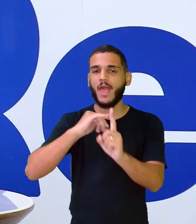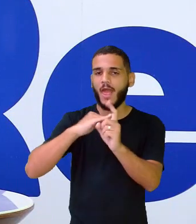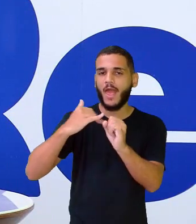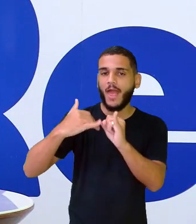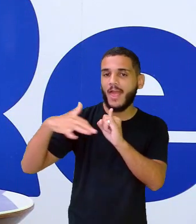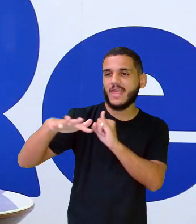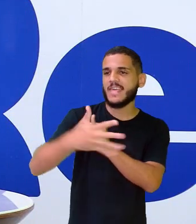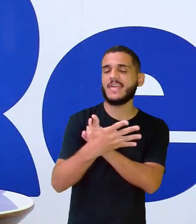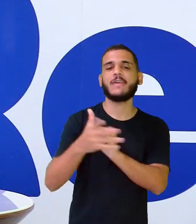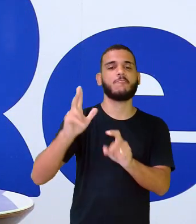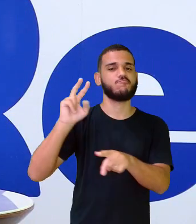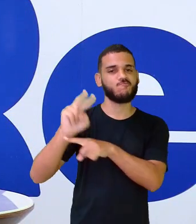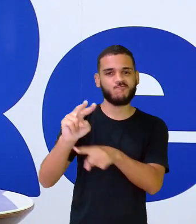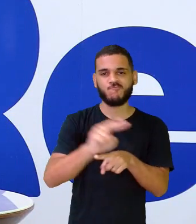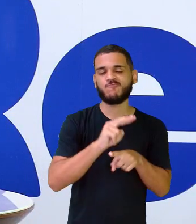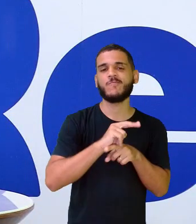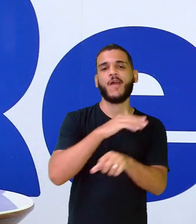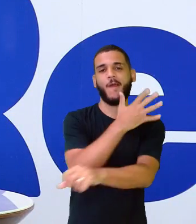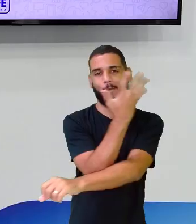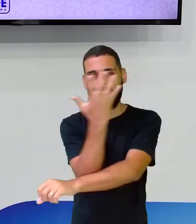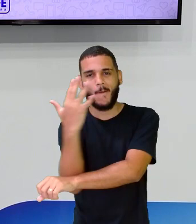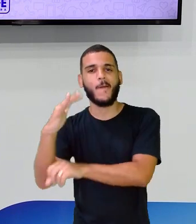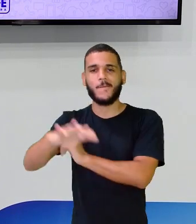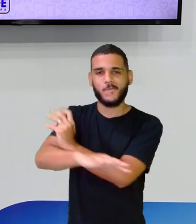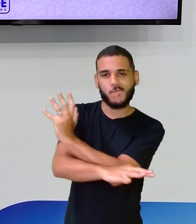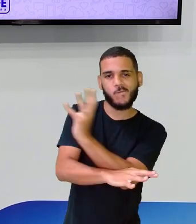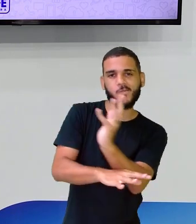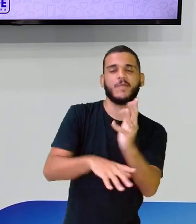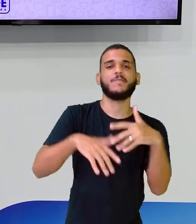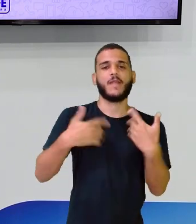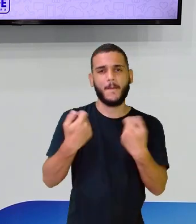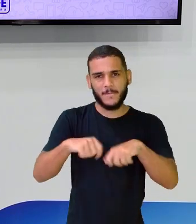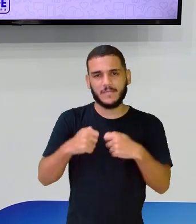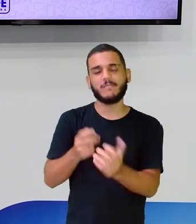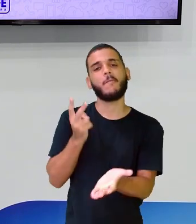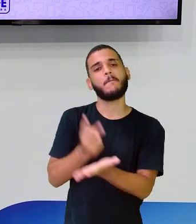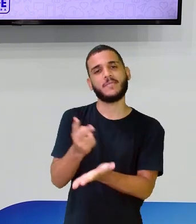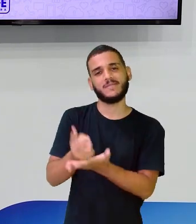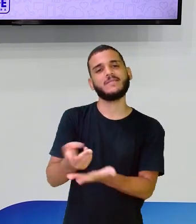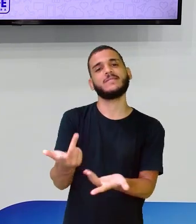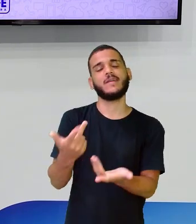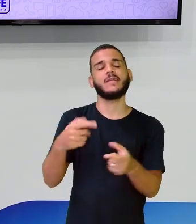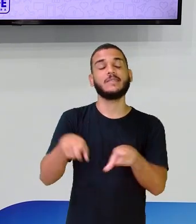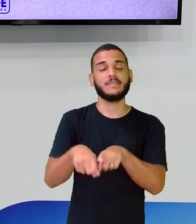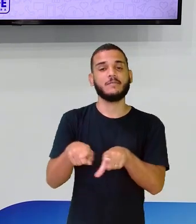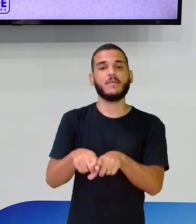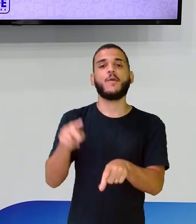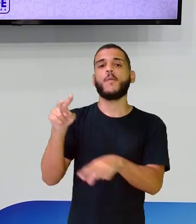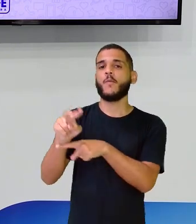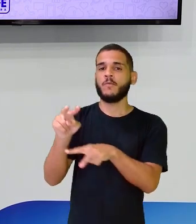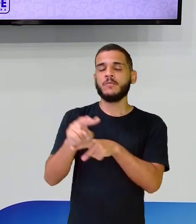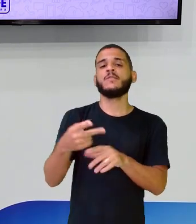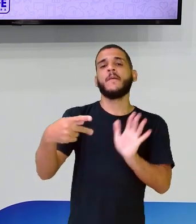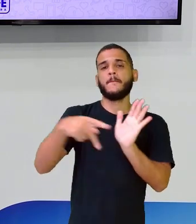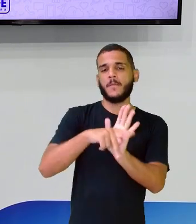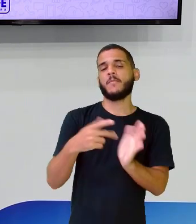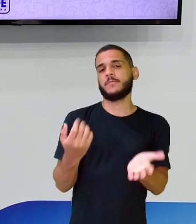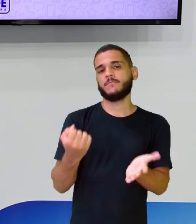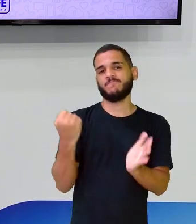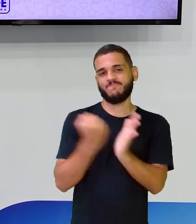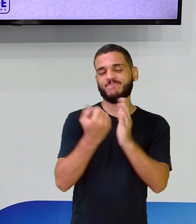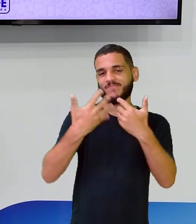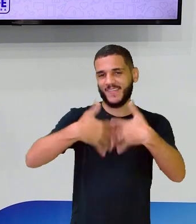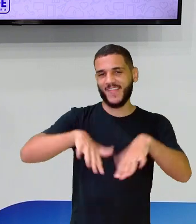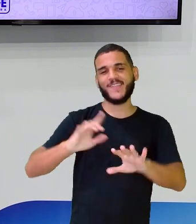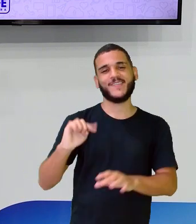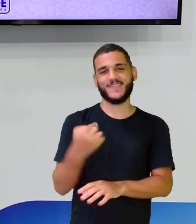esse bem conservada a natureza. É verdade, a gente tem que manter assim, né, para preservar esse nosso patrimônio, gente.